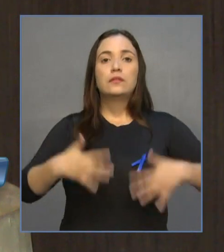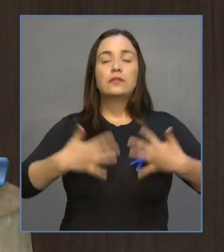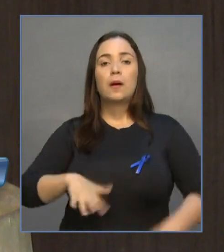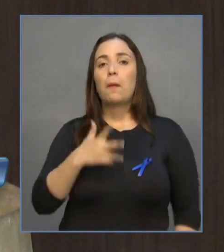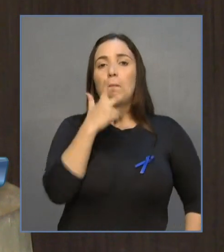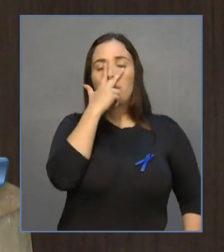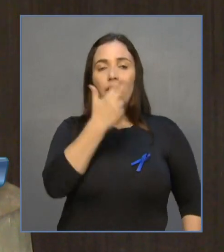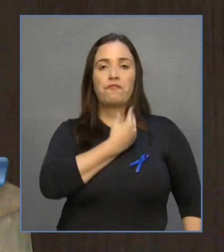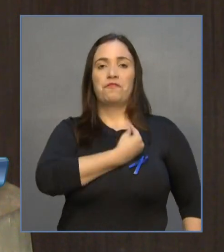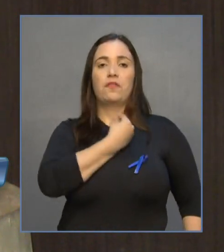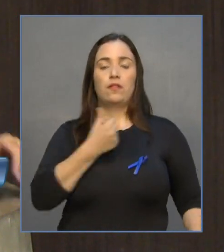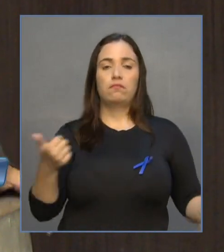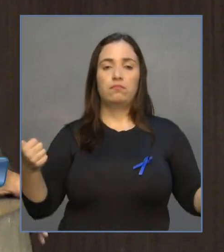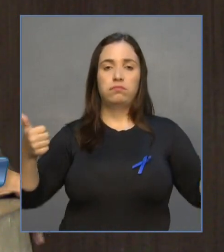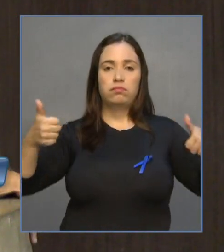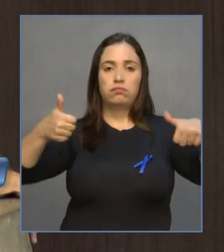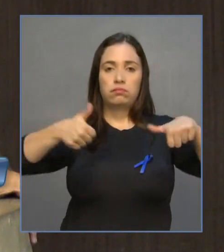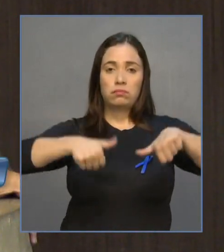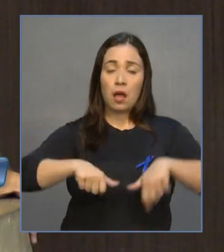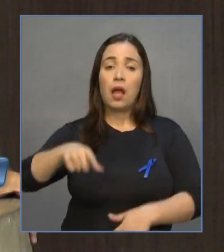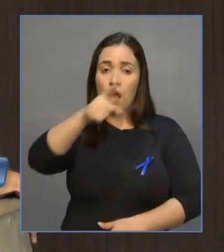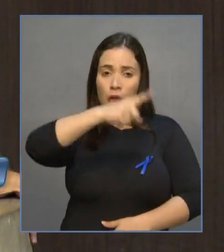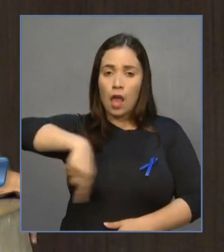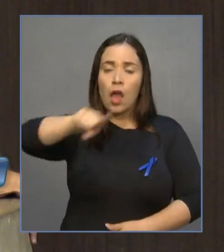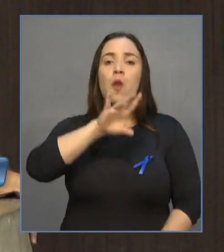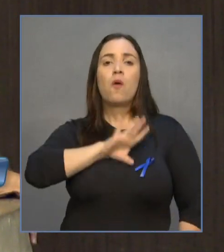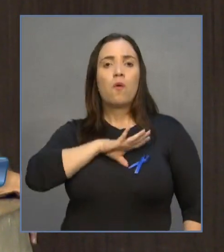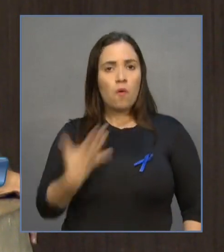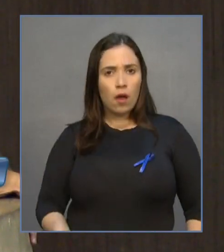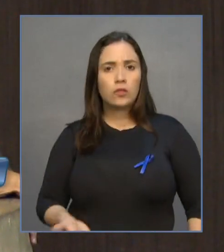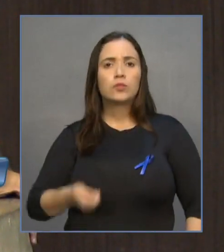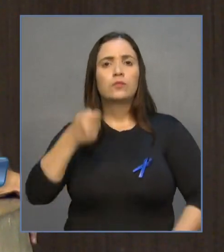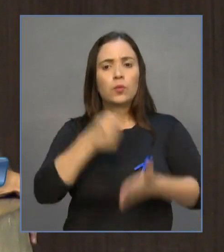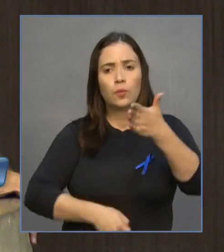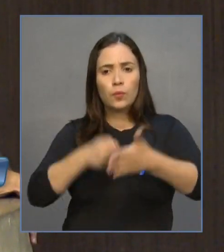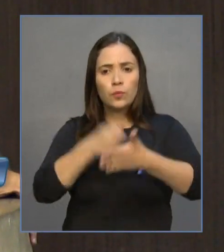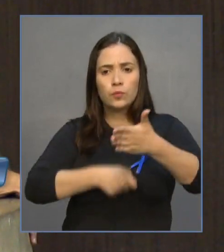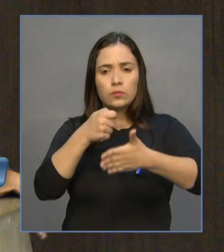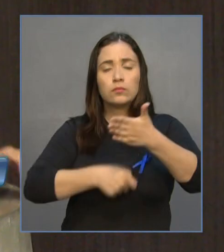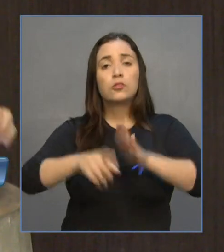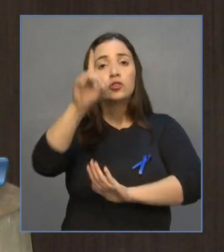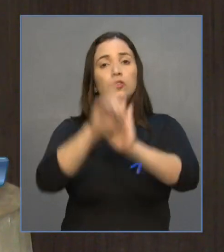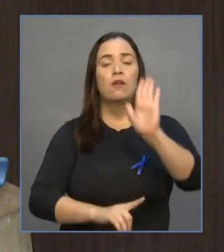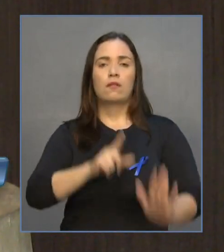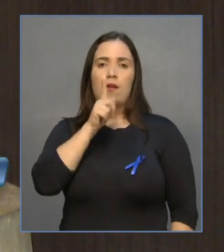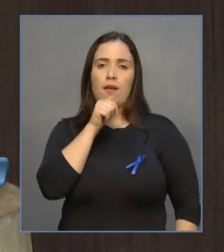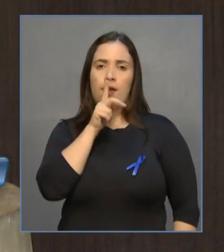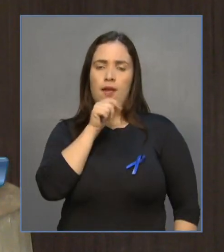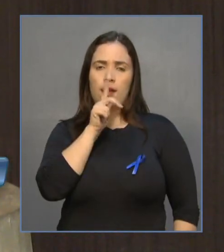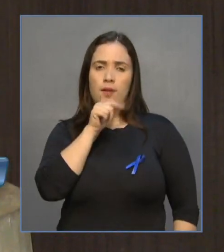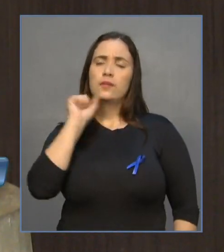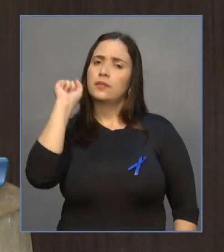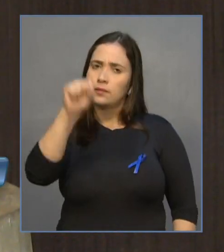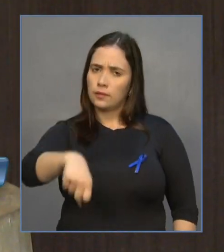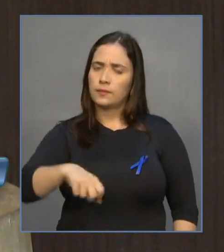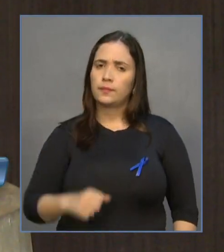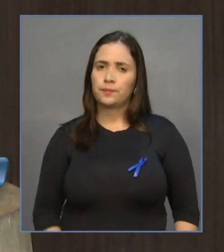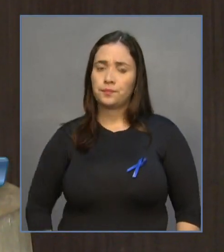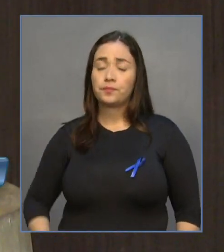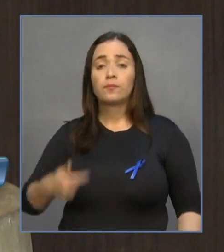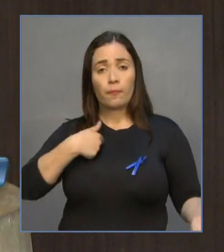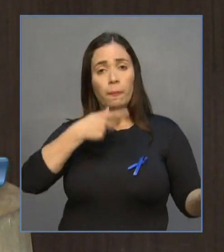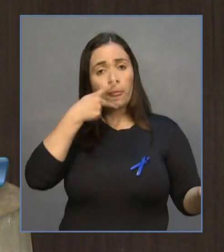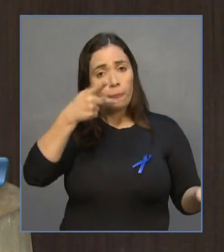As pessoas estão com coragem de lutar por aquilo que é um direito fundamental, que é o direito à água. Eu queria